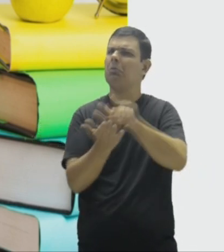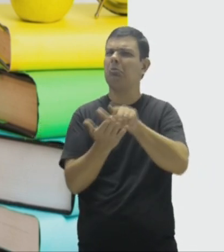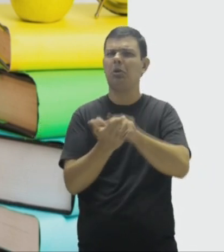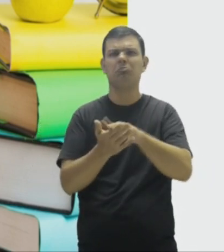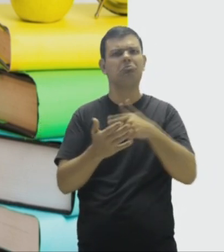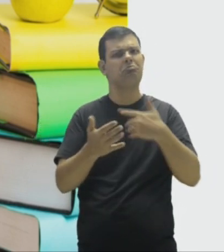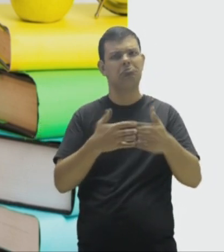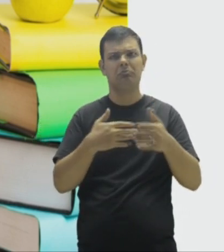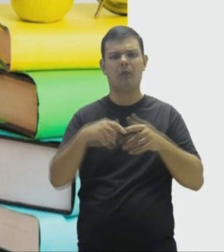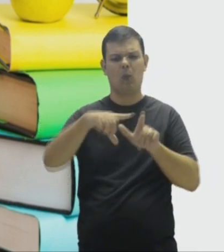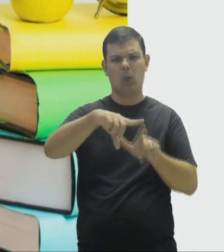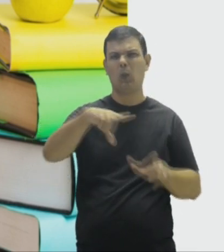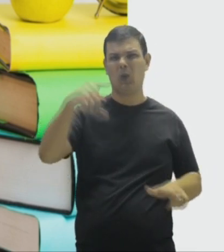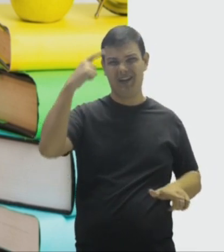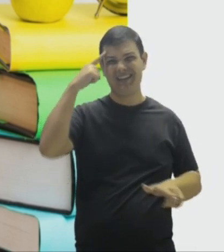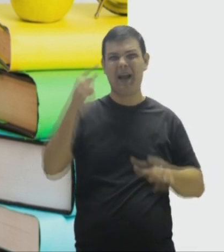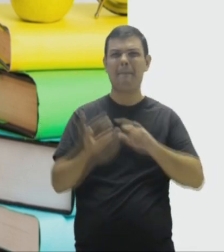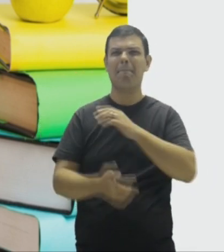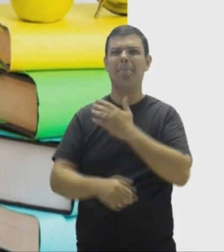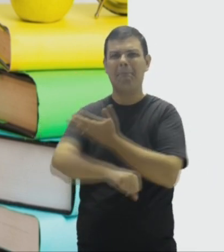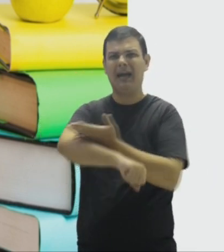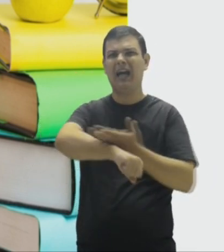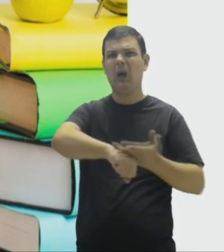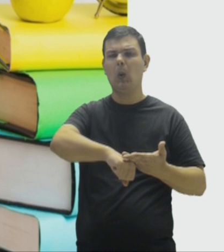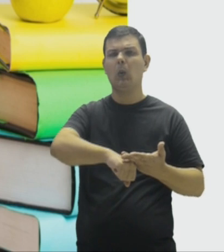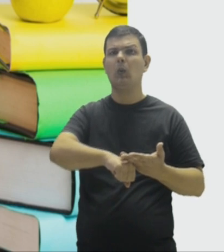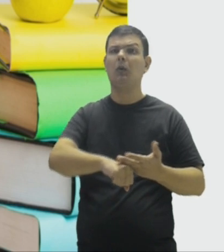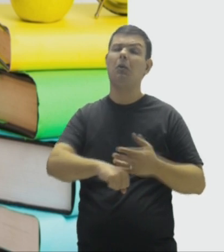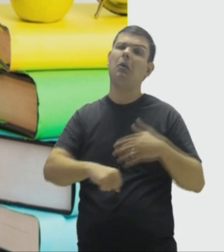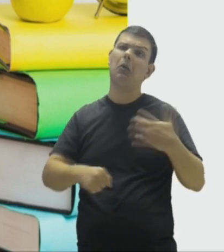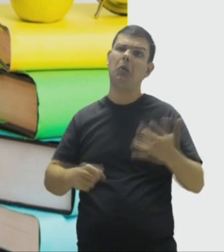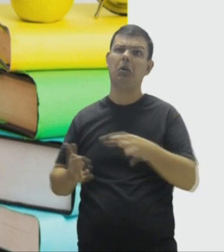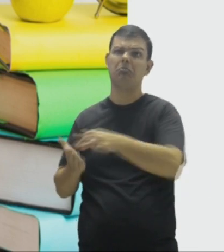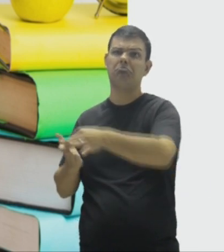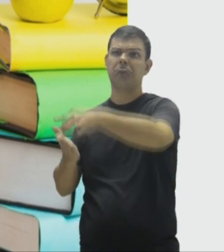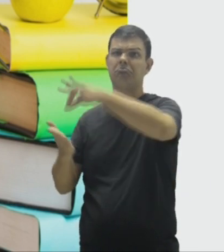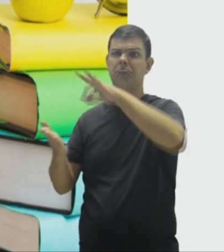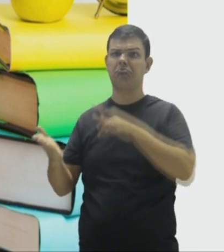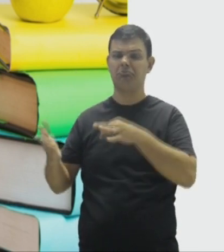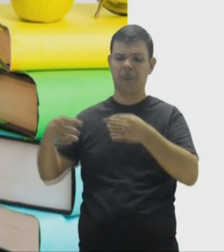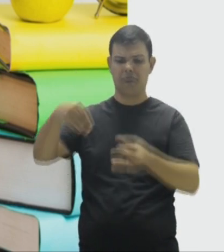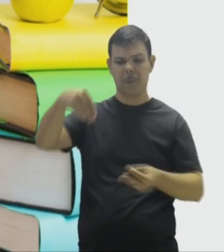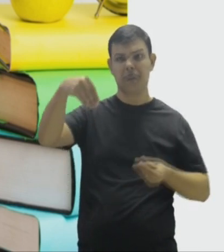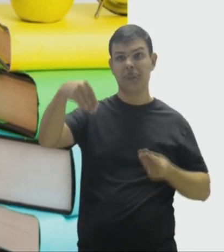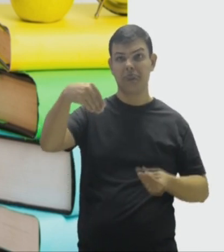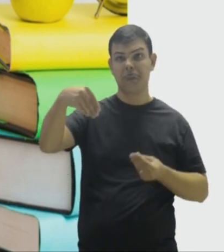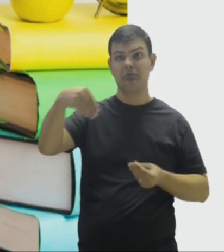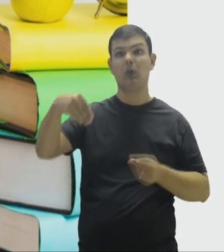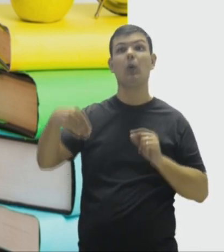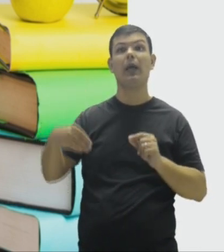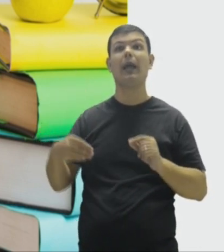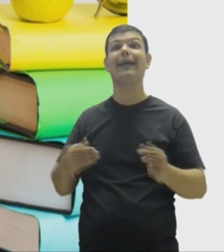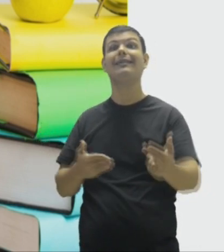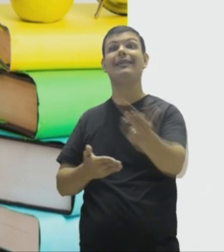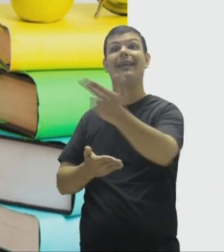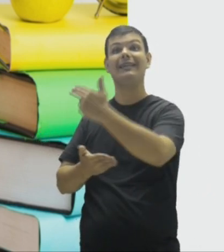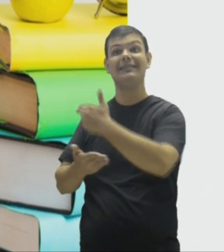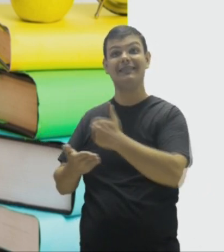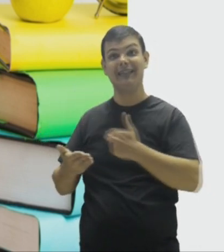A4, aquela em branco, toda em branco, ou uma folha do caderno normal. Você vai fazer um